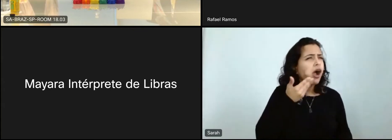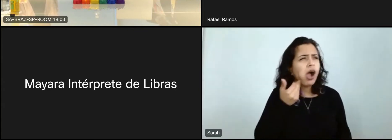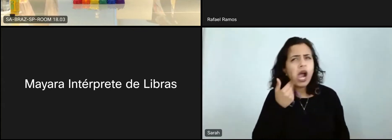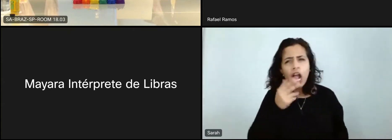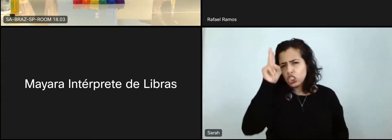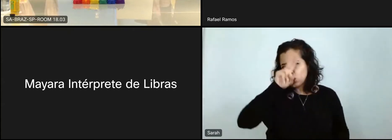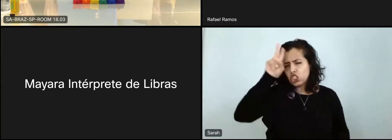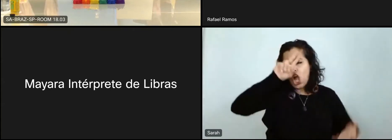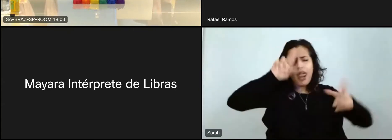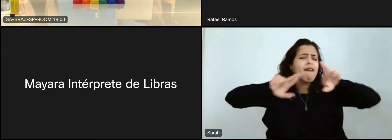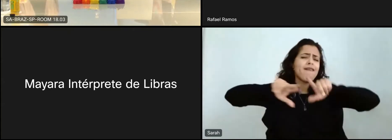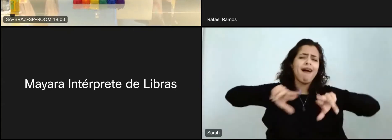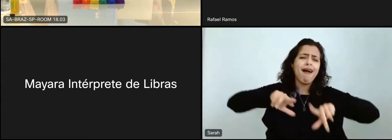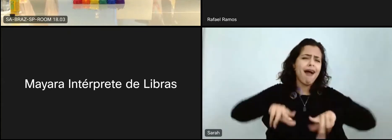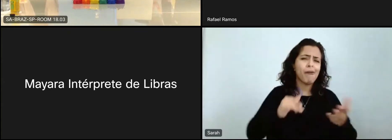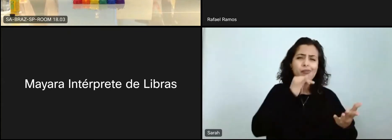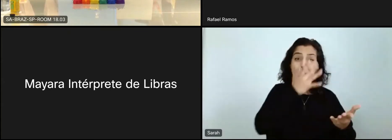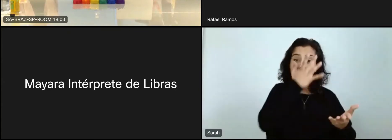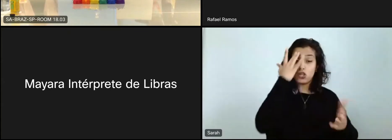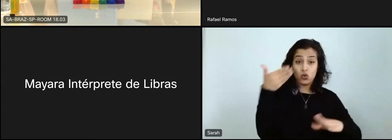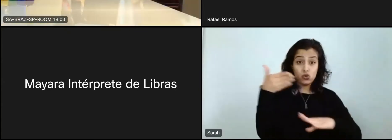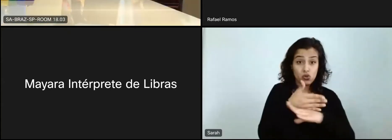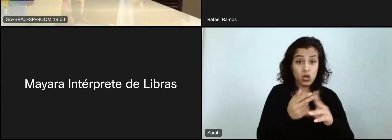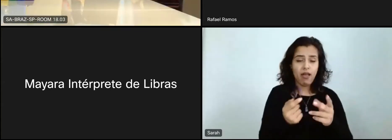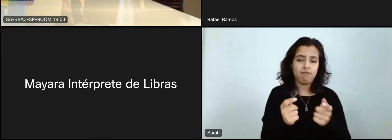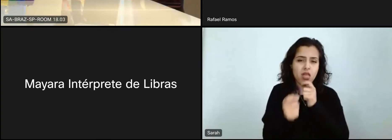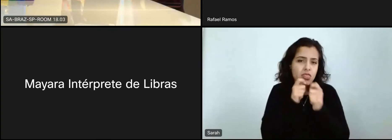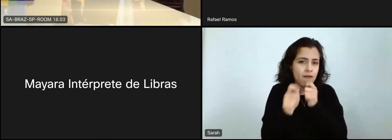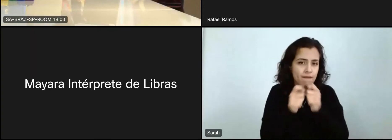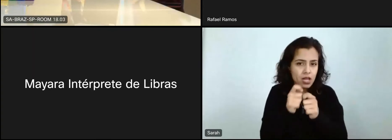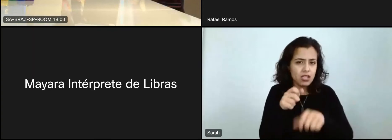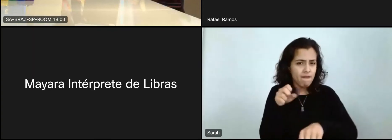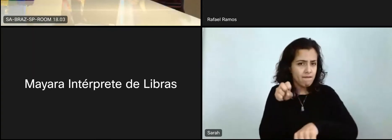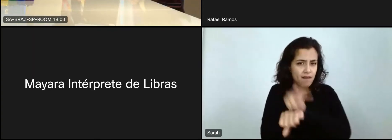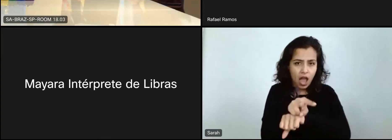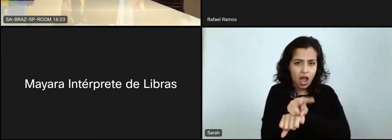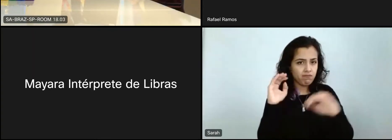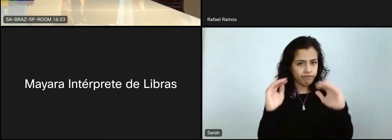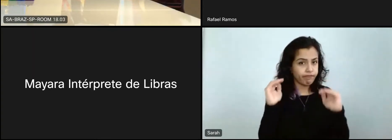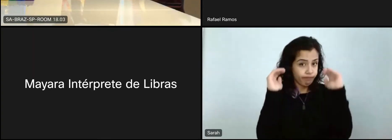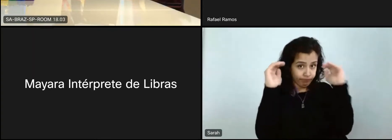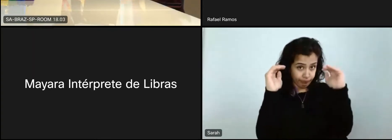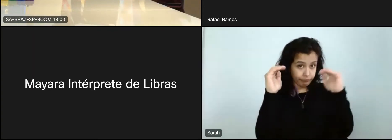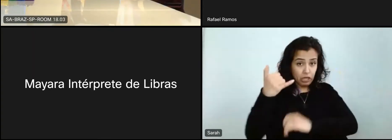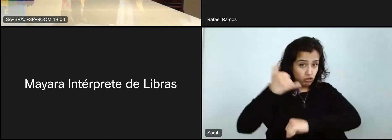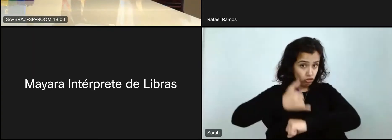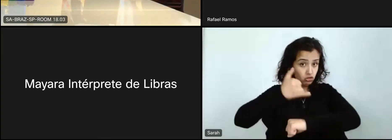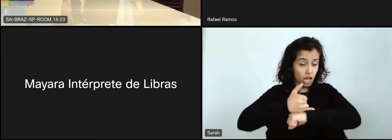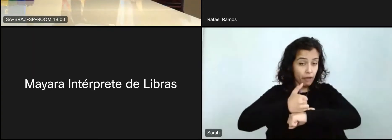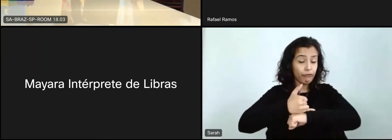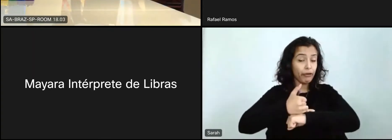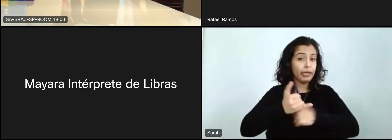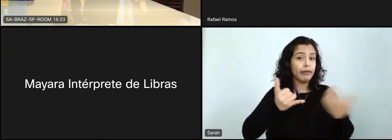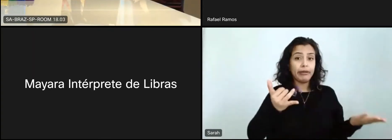que chegam para fazer uma entrevista de emprego para uma posição de alta gestão, por exemplo, e se deparam com